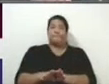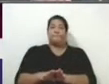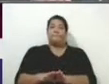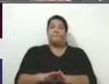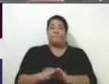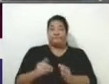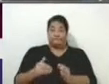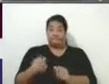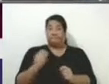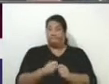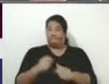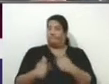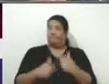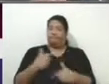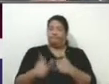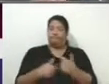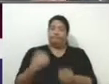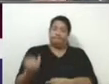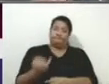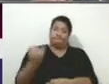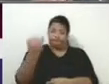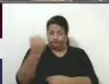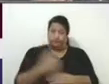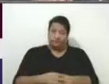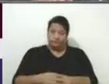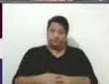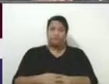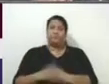lá. Então, a equipe que já foi contratada